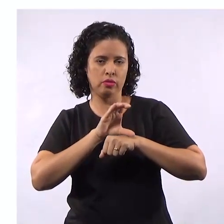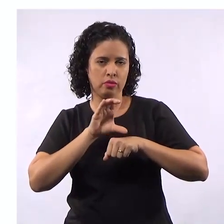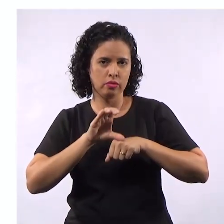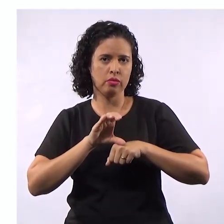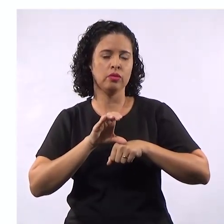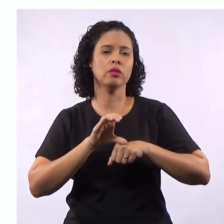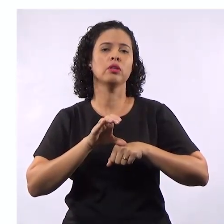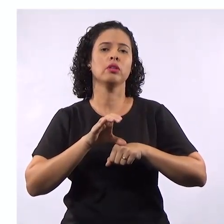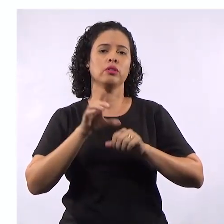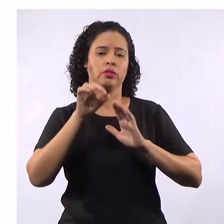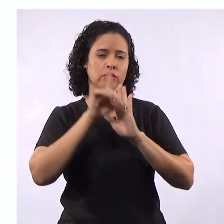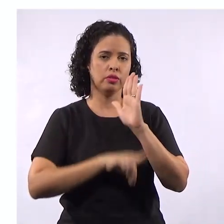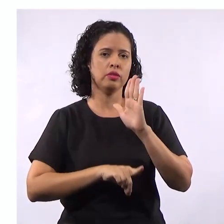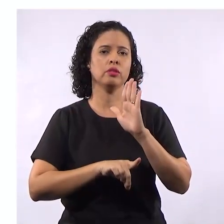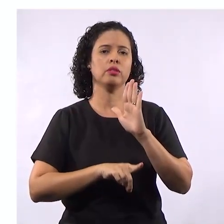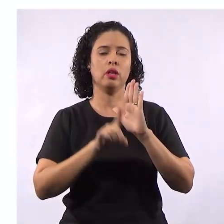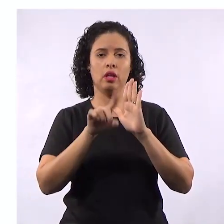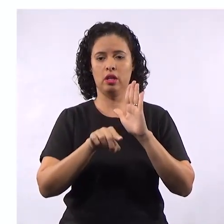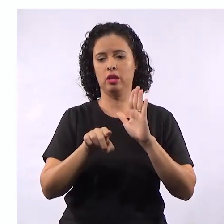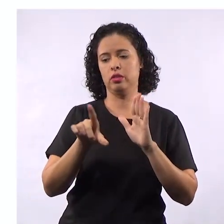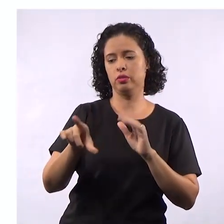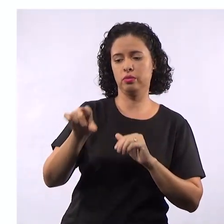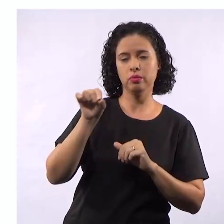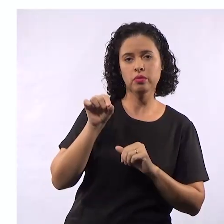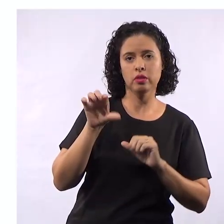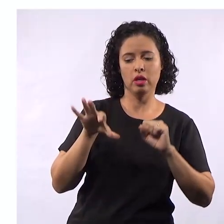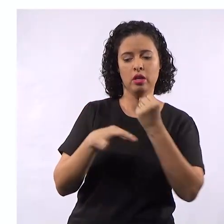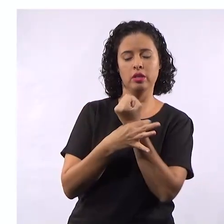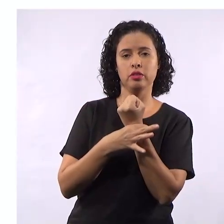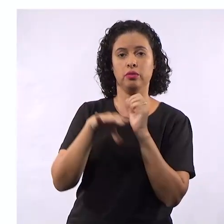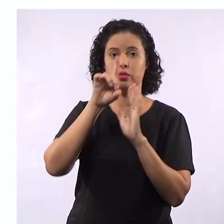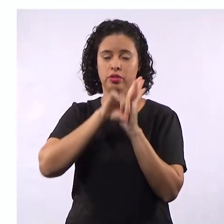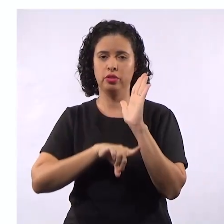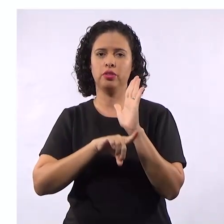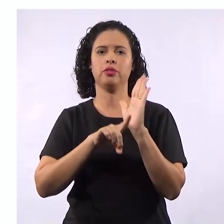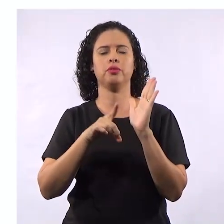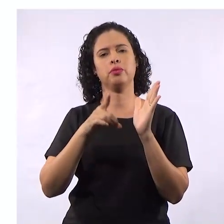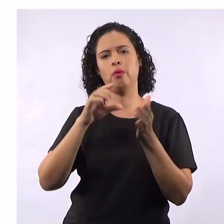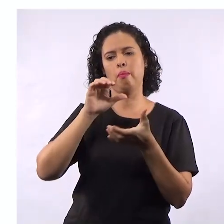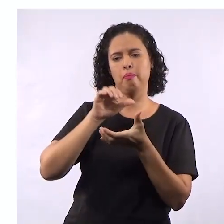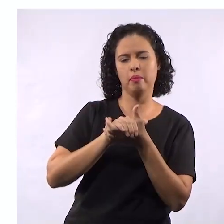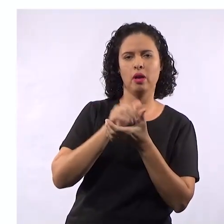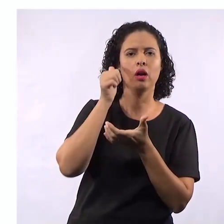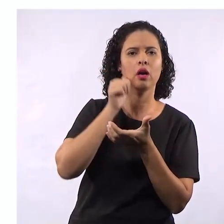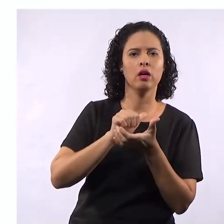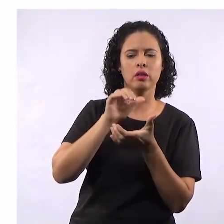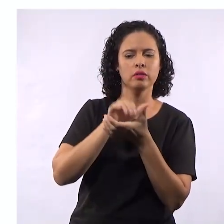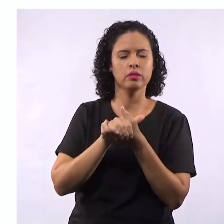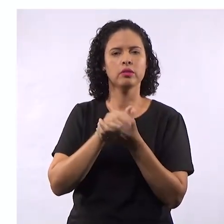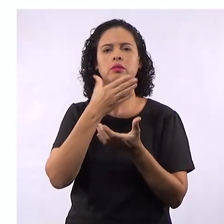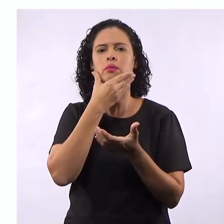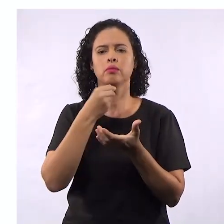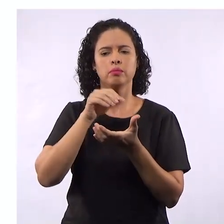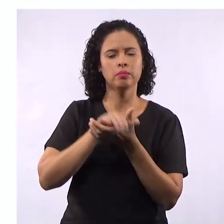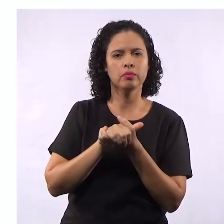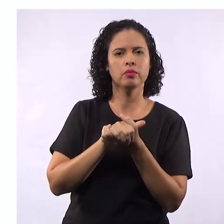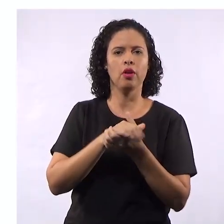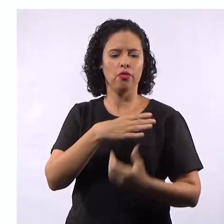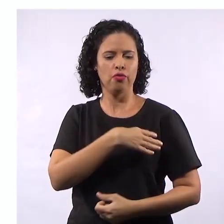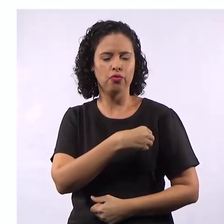Toda a vida social, na verdade, é permeada pelo direito civil, né? Costuma-se dizer, inclusive,